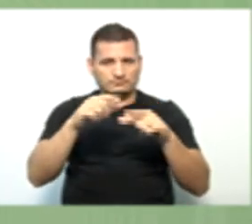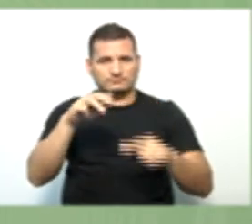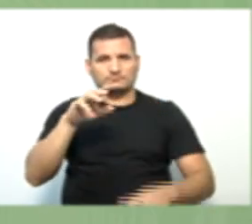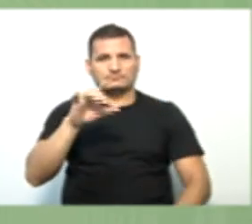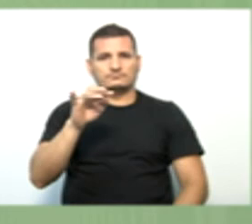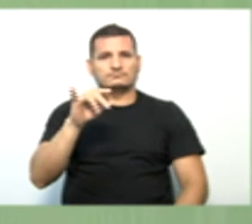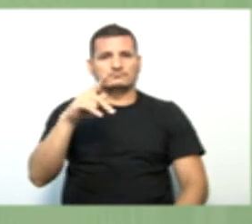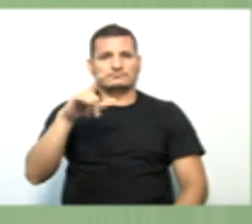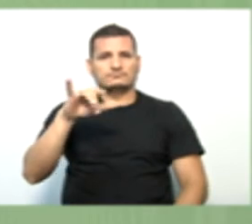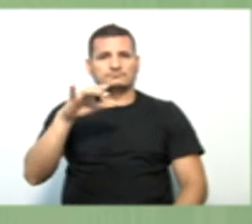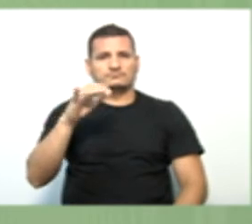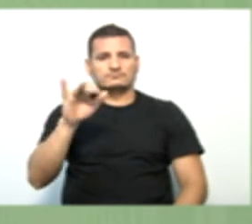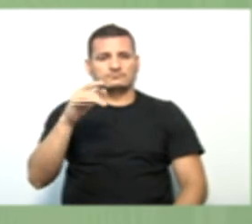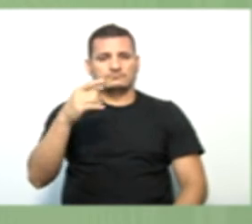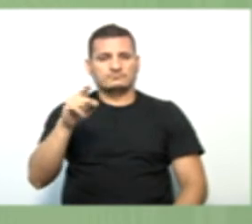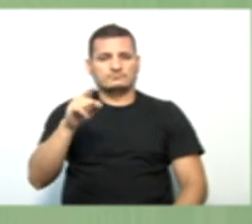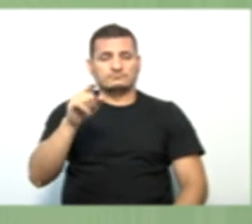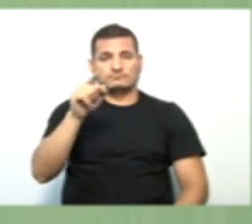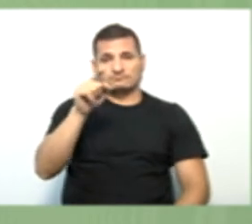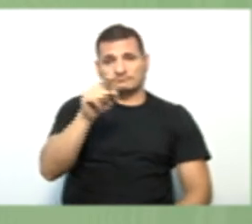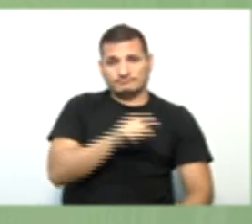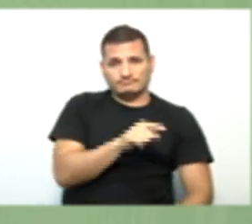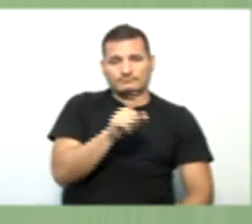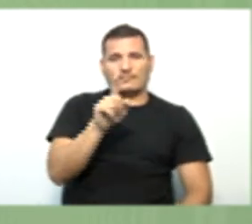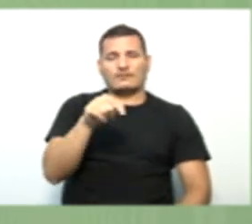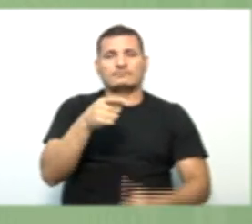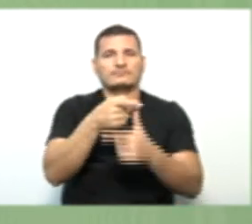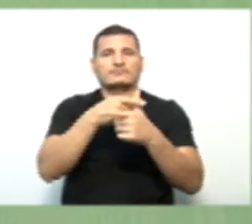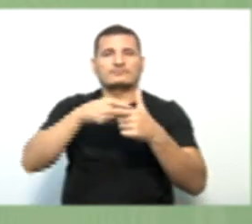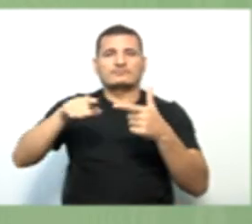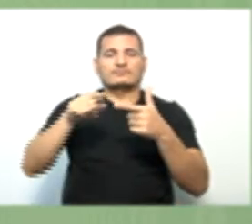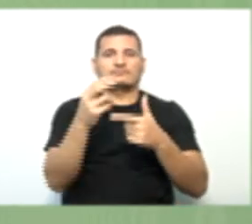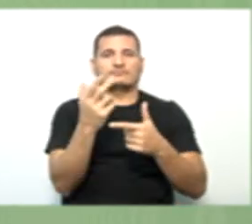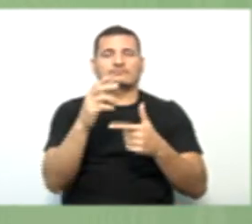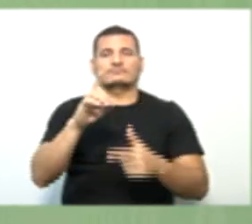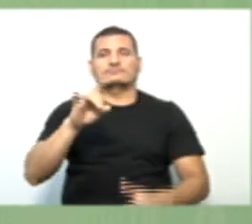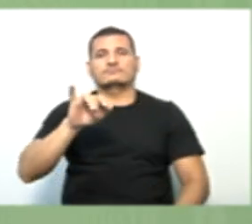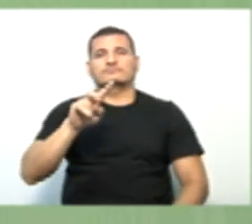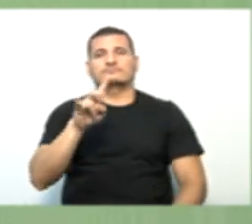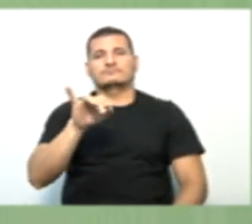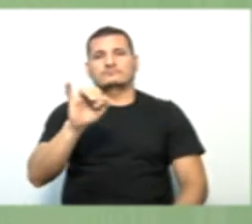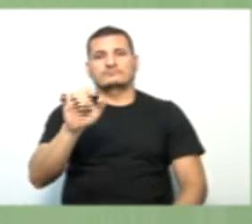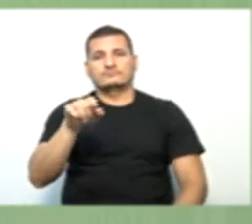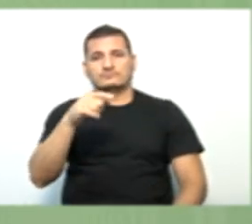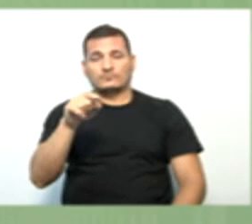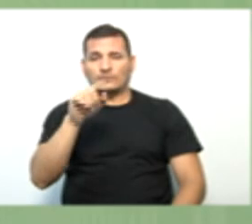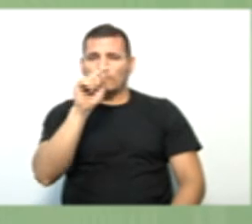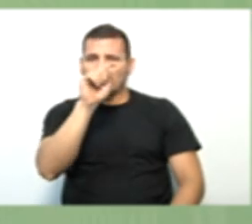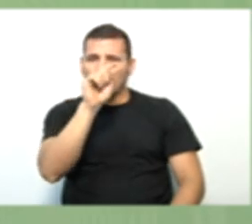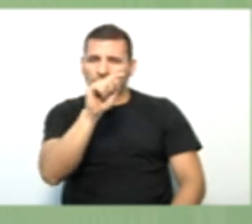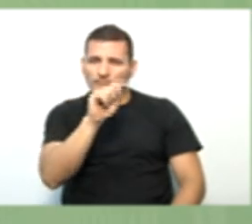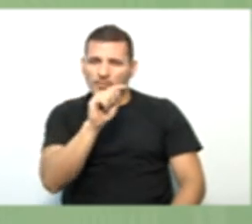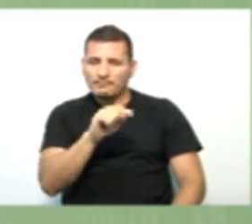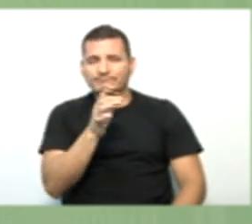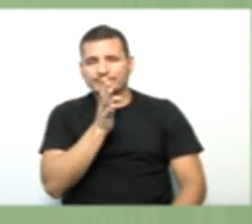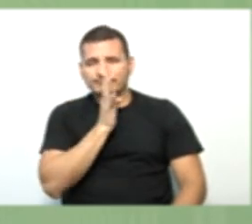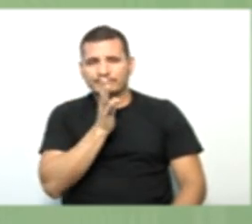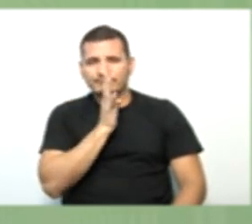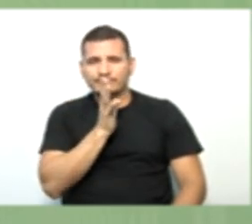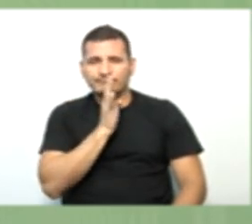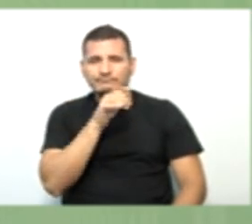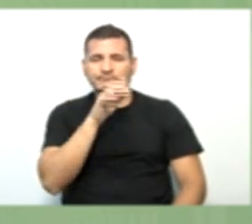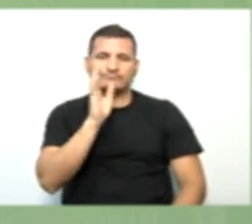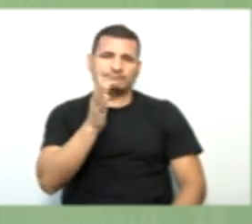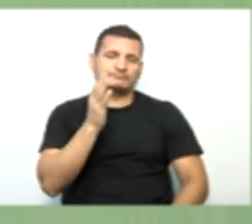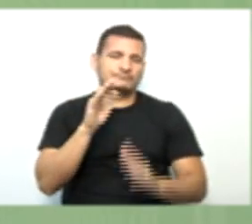a divisão, que é uma barra. Então, esses símbolos aqui, essas operações, são nossas conhecidas, né? Nós trabalhamos